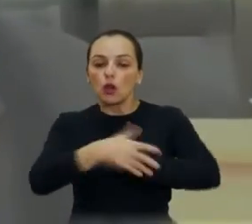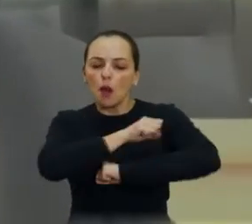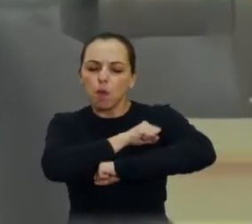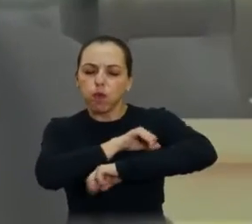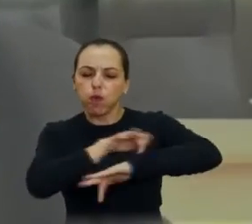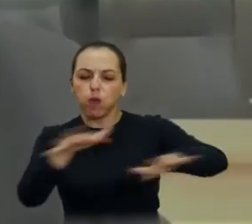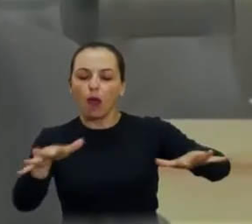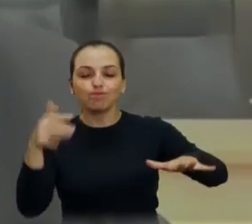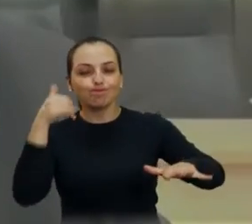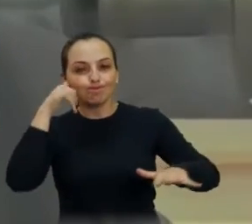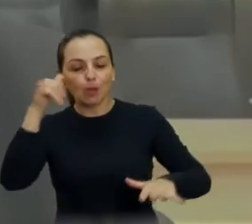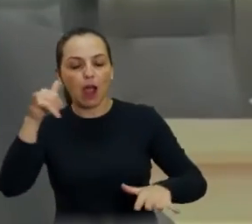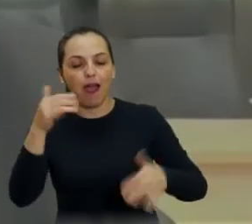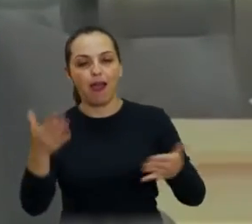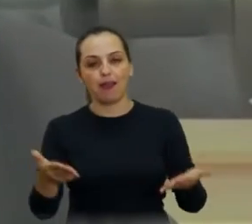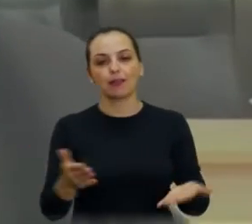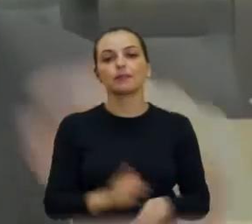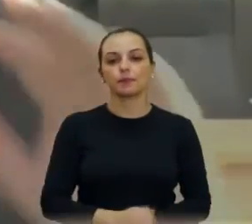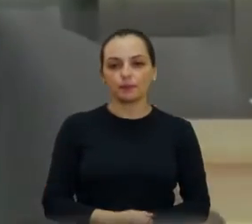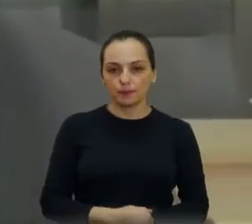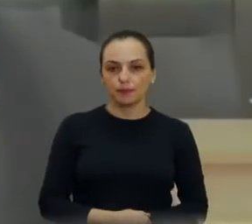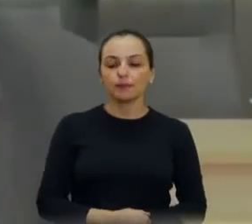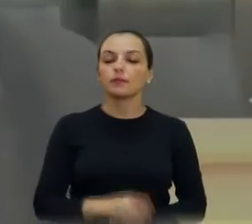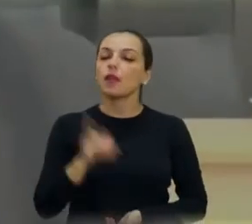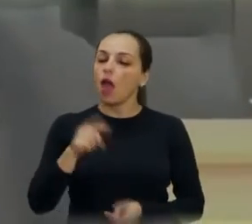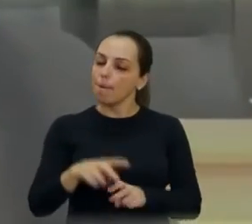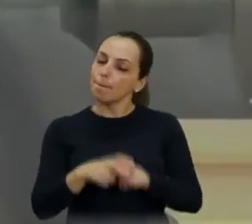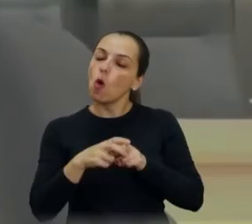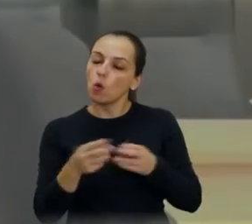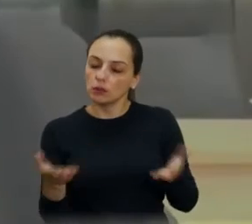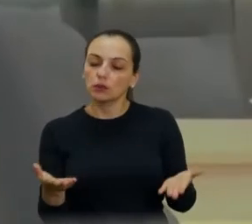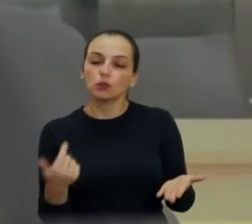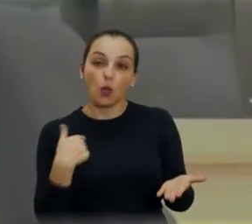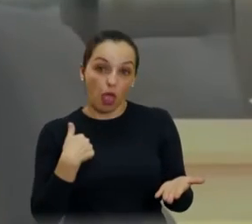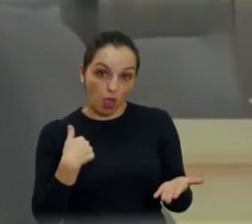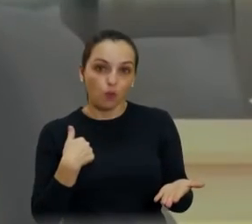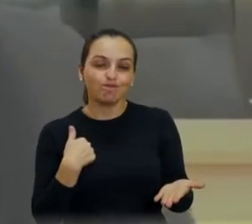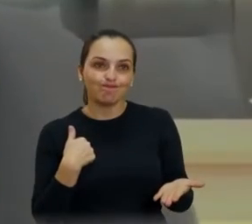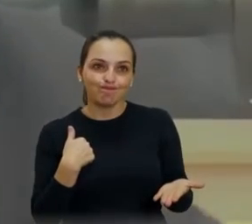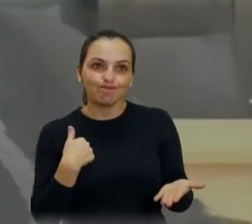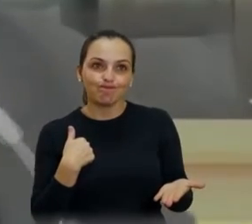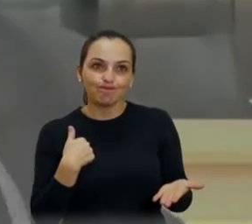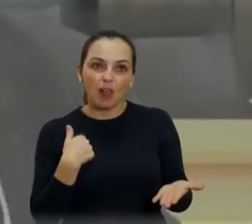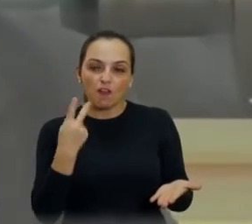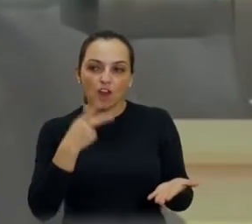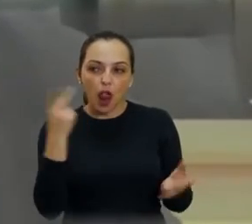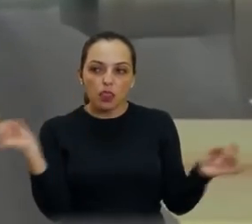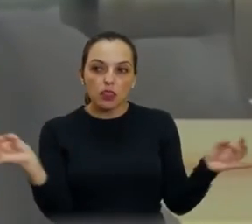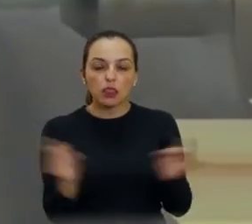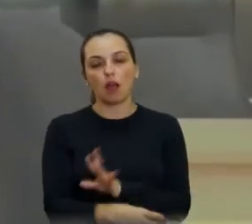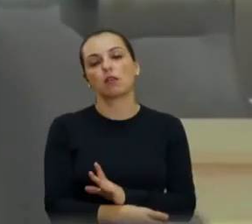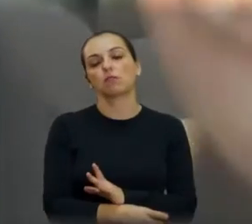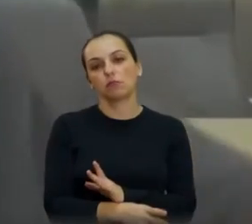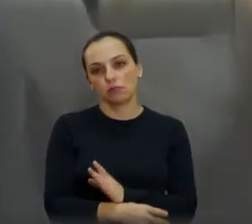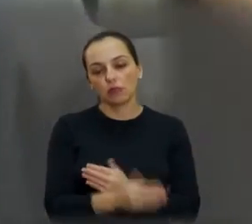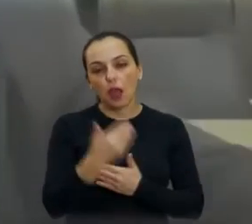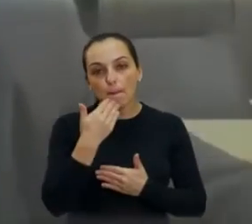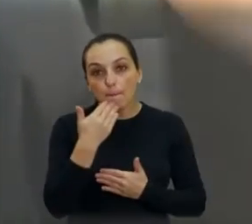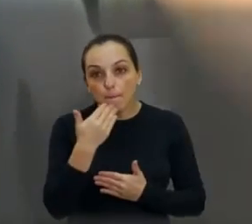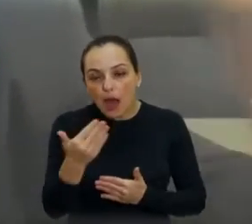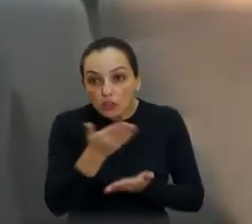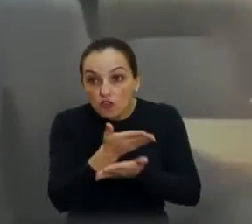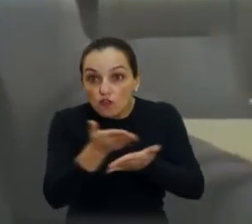mais ainda. Né? É nesse sentido que eu termino minha fala e peço